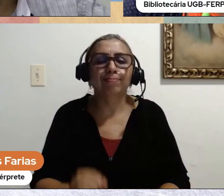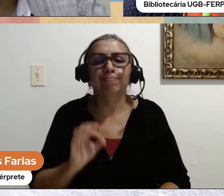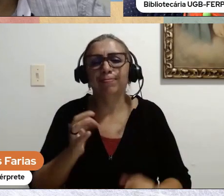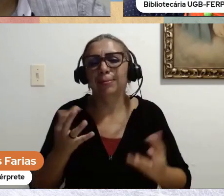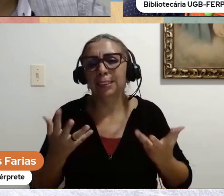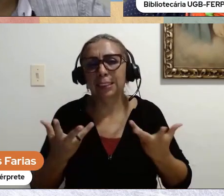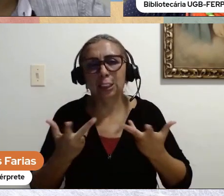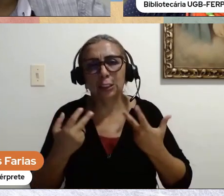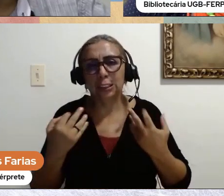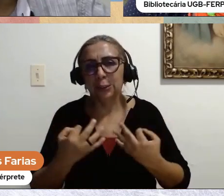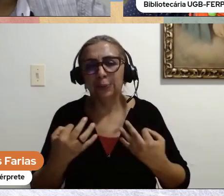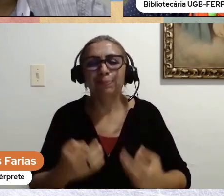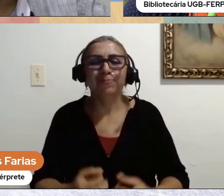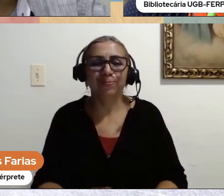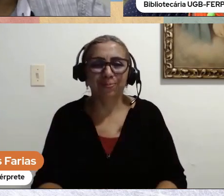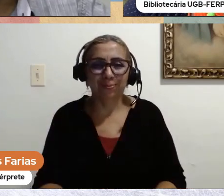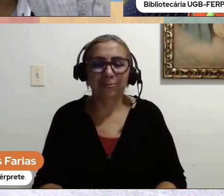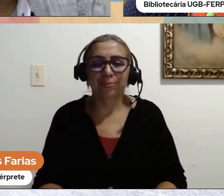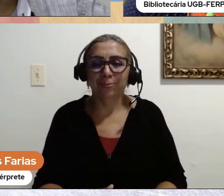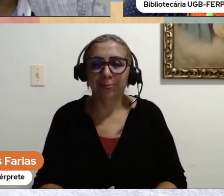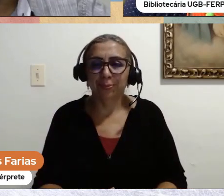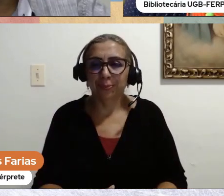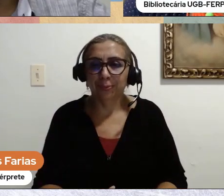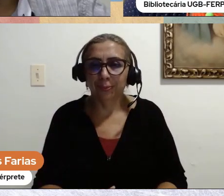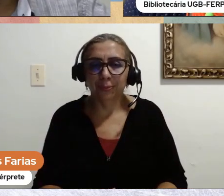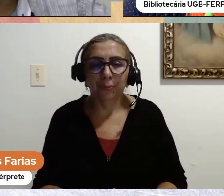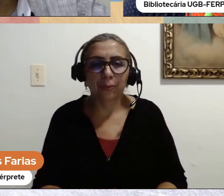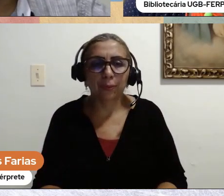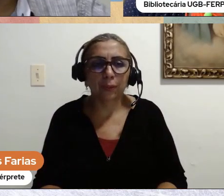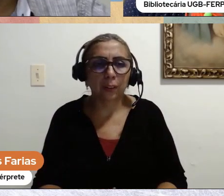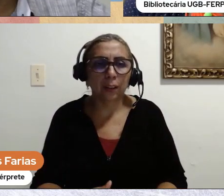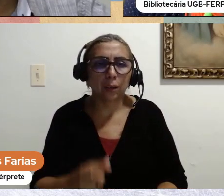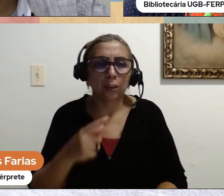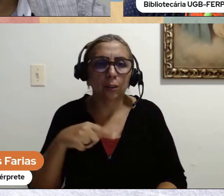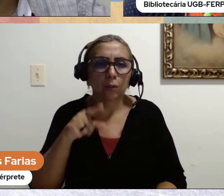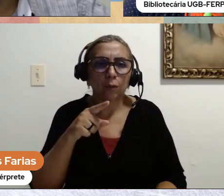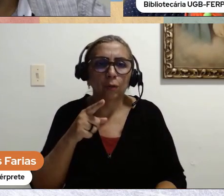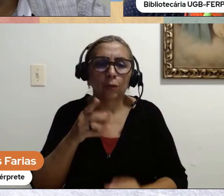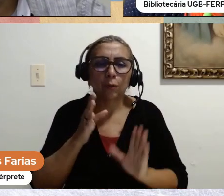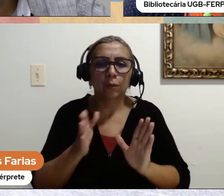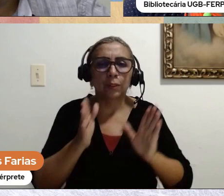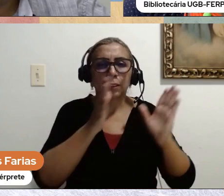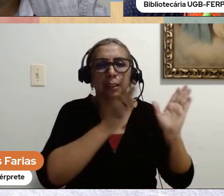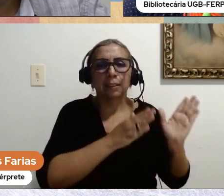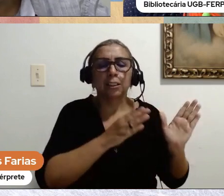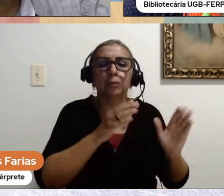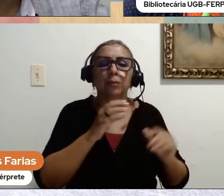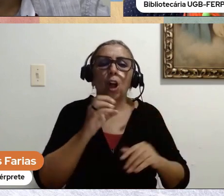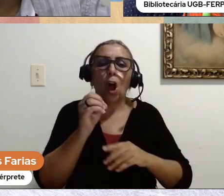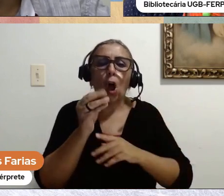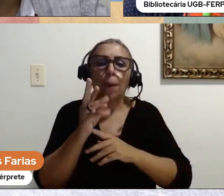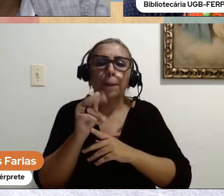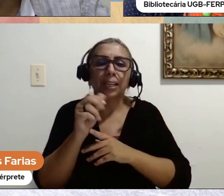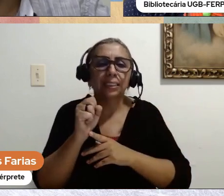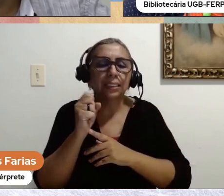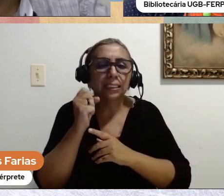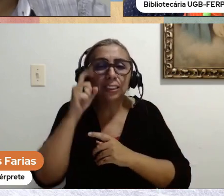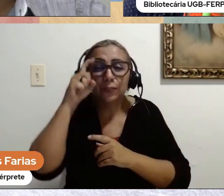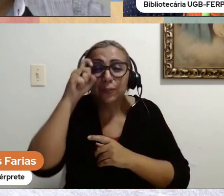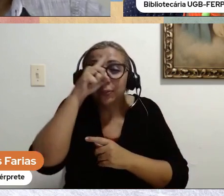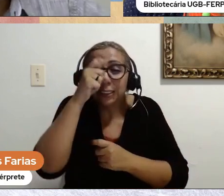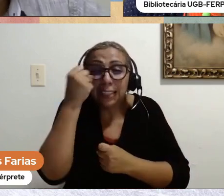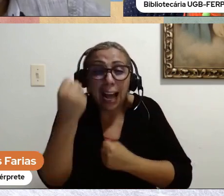Sensacional, viu? Sim. Você voltou aí um pouco no tempo, na questão das obras raras. Tem, sim, um livro,